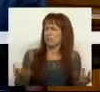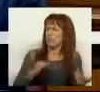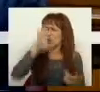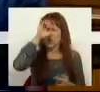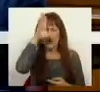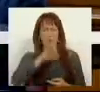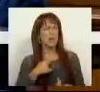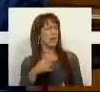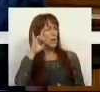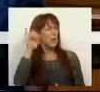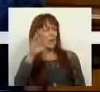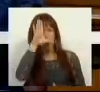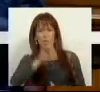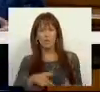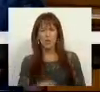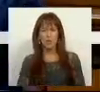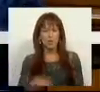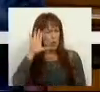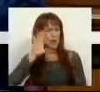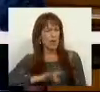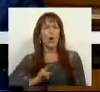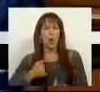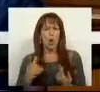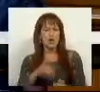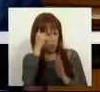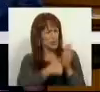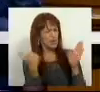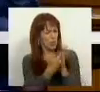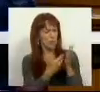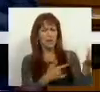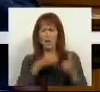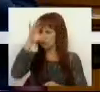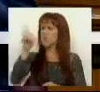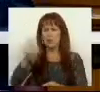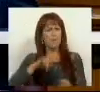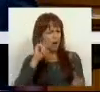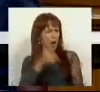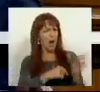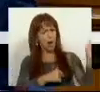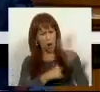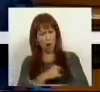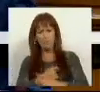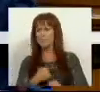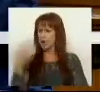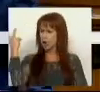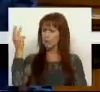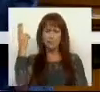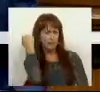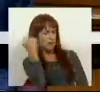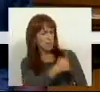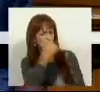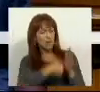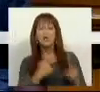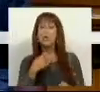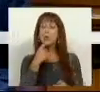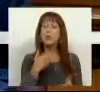Ministro de Estado, às vezes fica a ideia que o Governo não tem a noção de que nós temos uma Constituição e que o Governo também está sujeito à Constituição. Mas a pergunta que eu